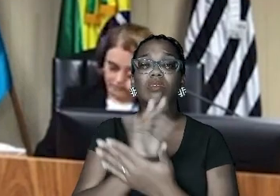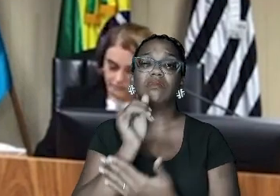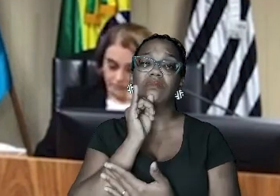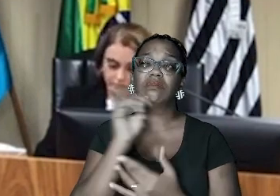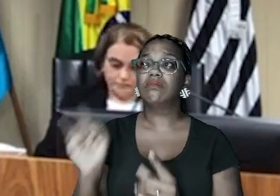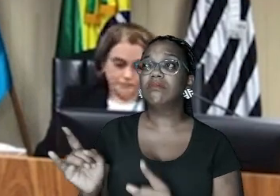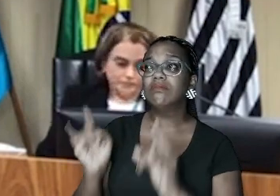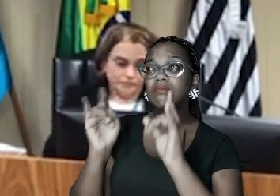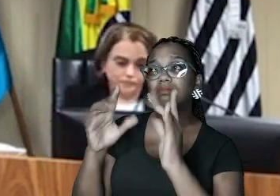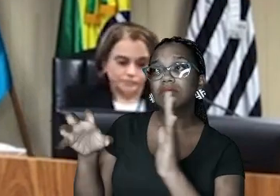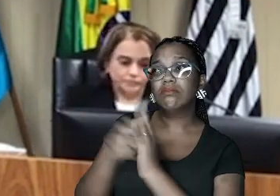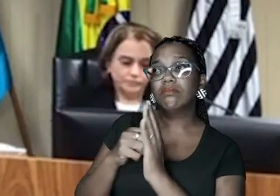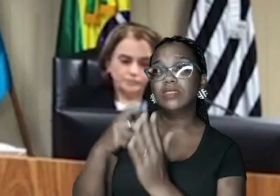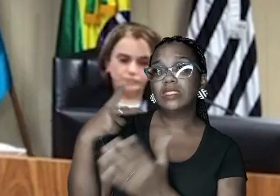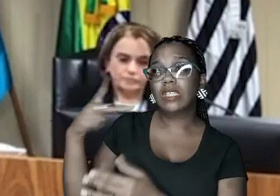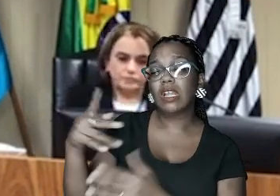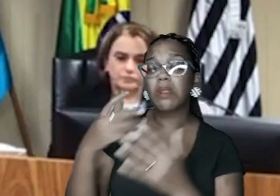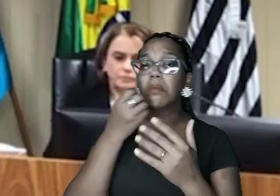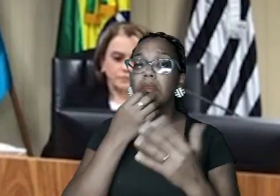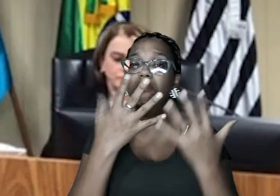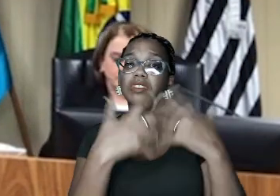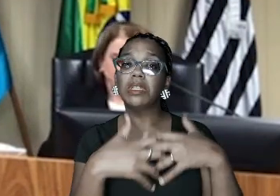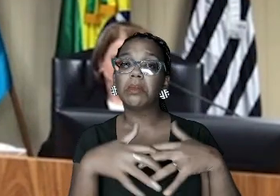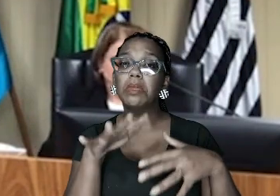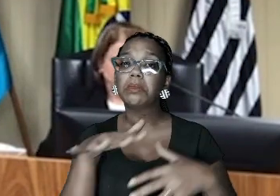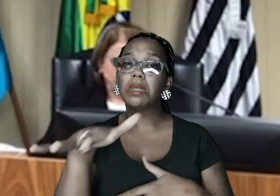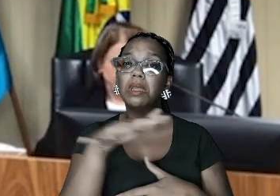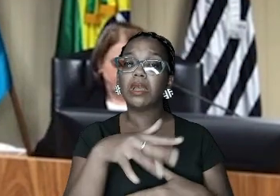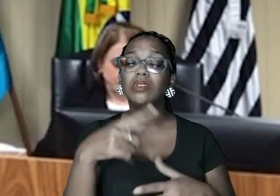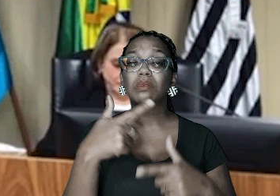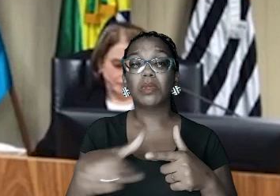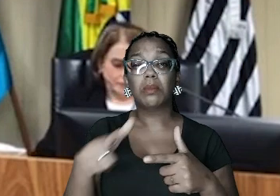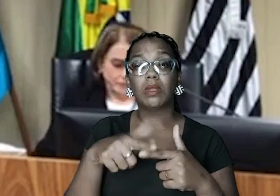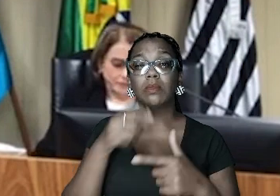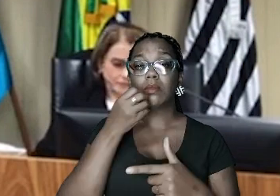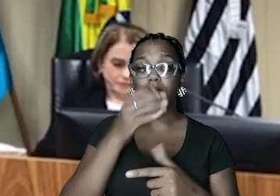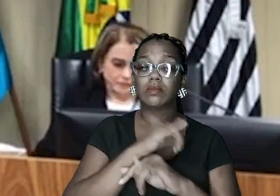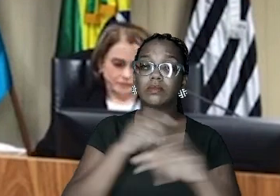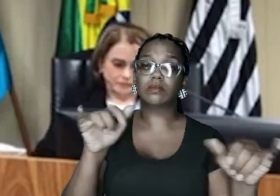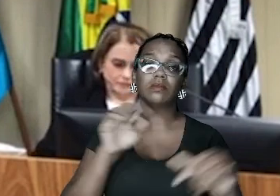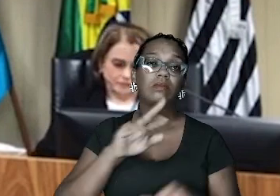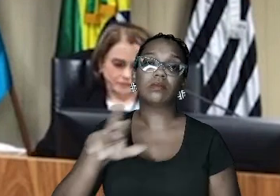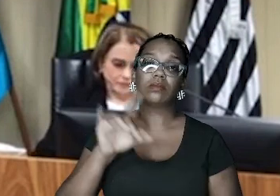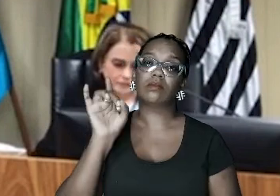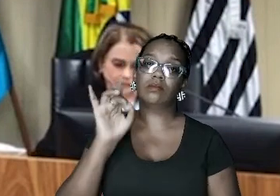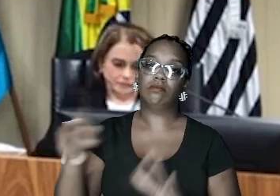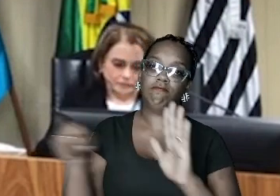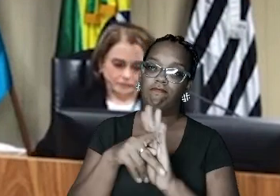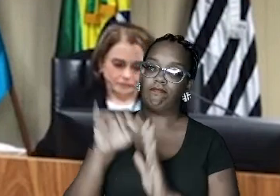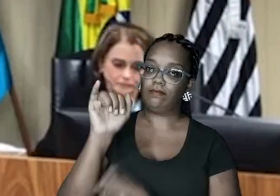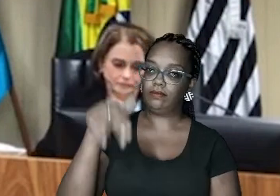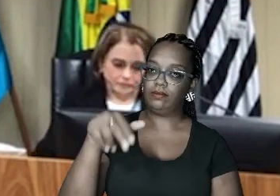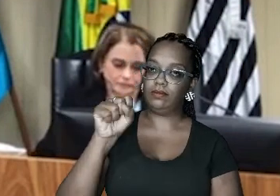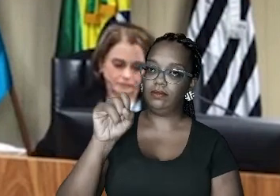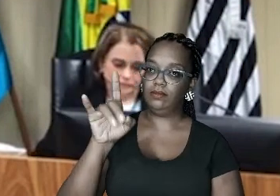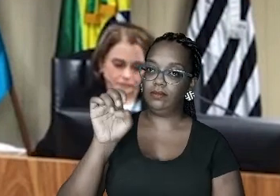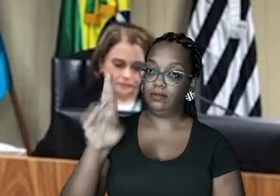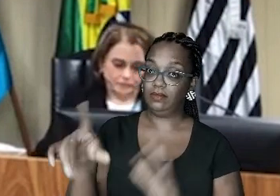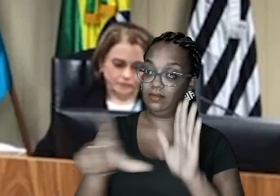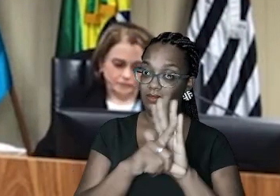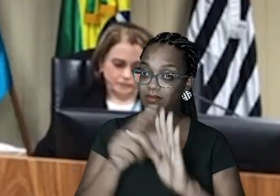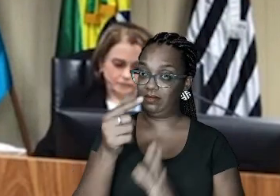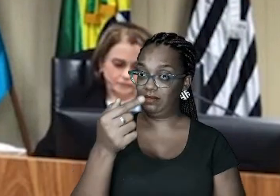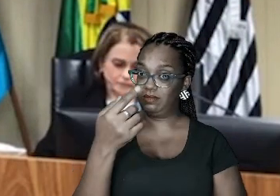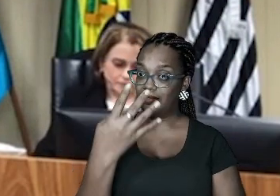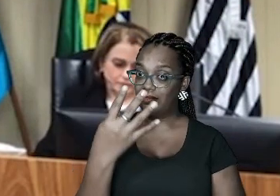investidores outros o bom funcionamento do mercado e esse problema é bom que se diga não é exclusivo do insider a lei 7492 quando nós